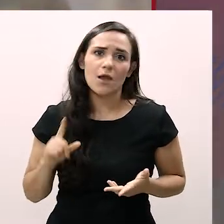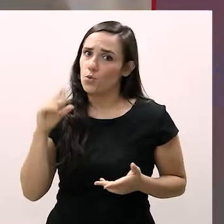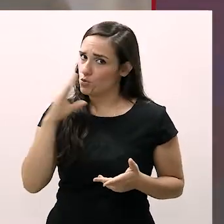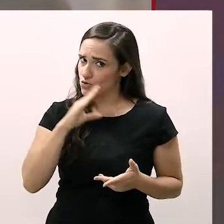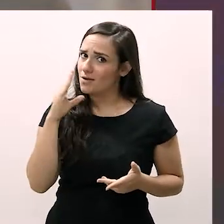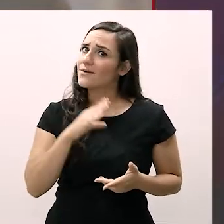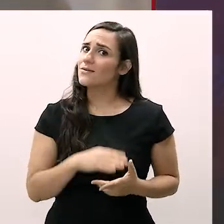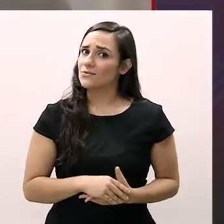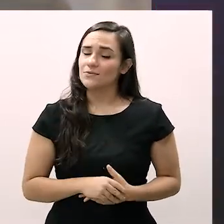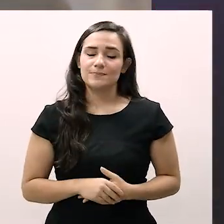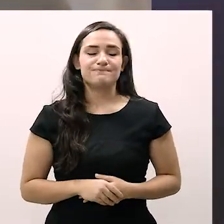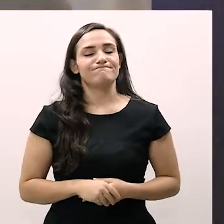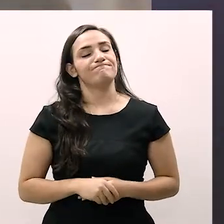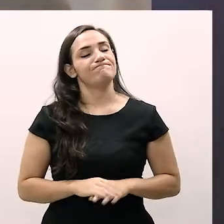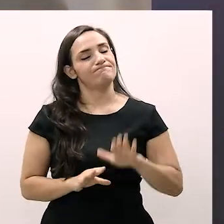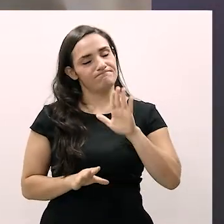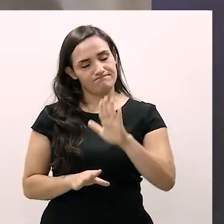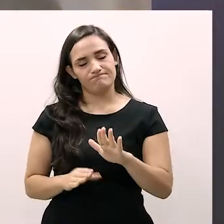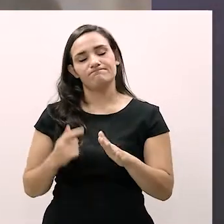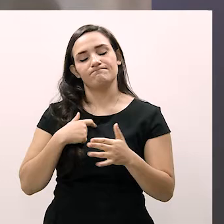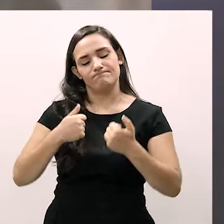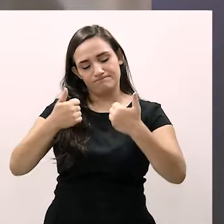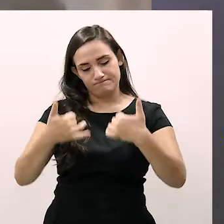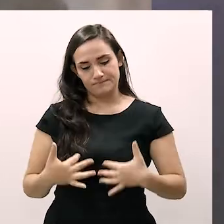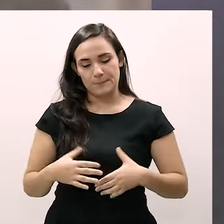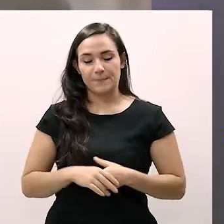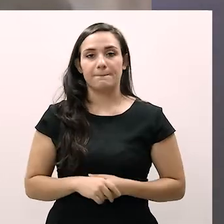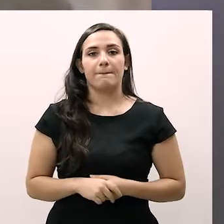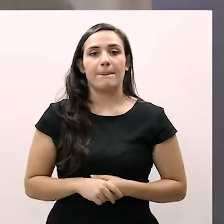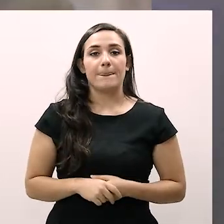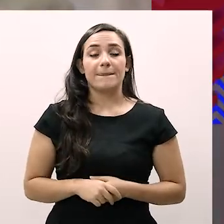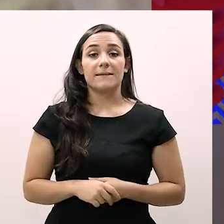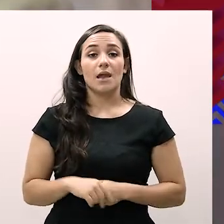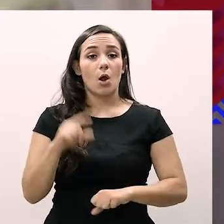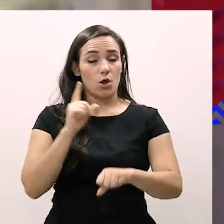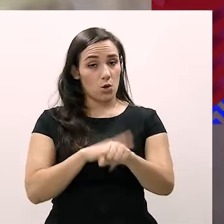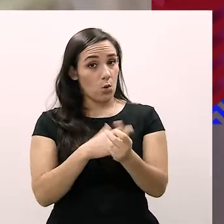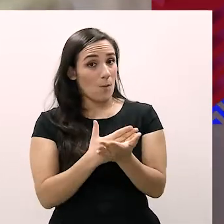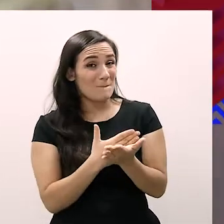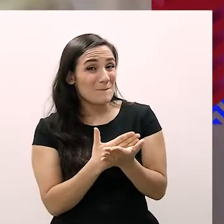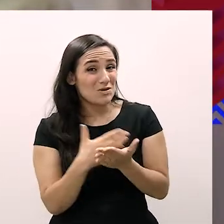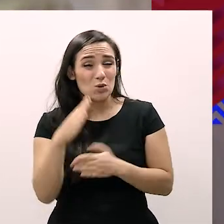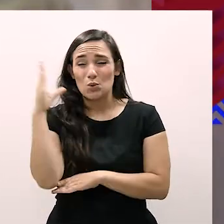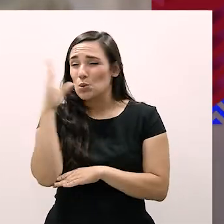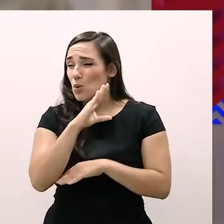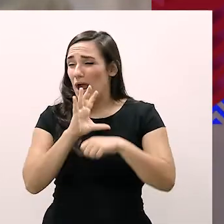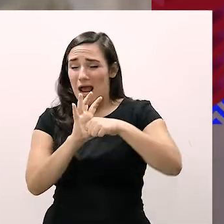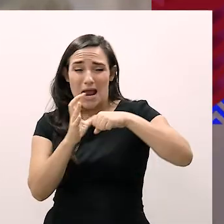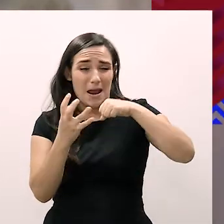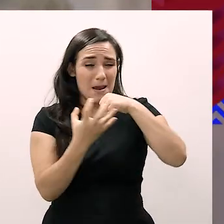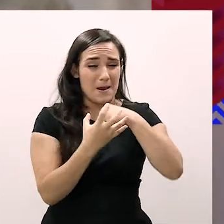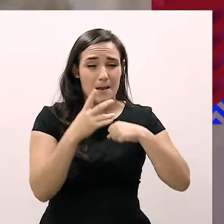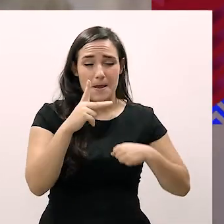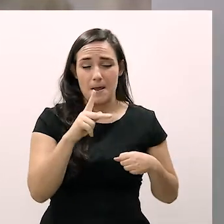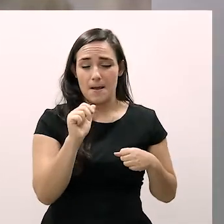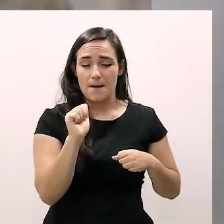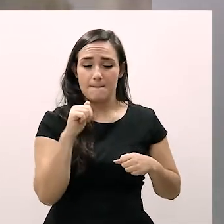O que aconteceu no início da pandemia, os nossos